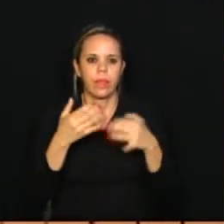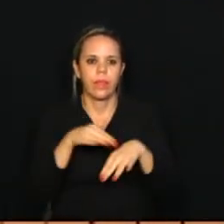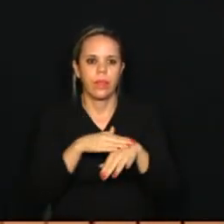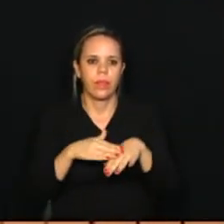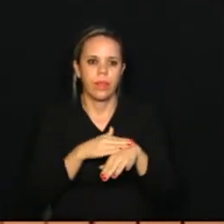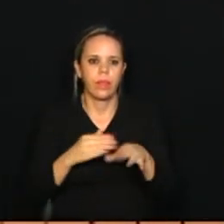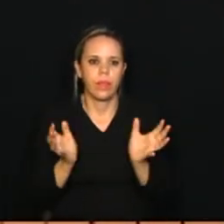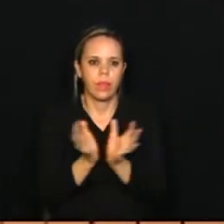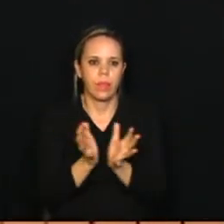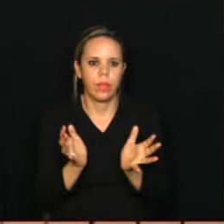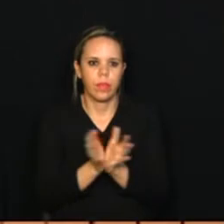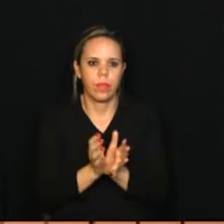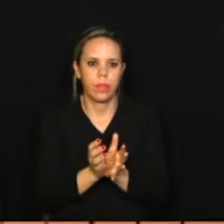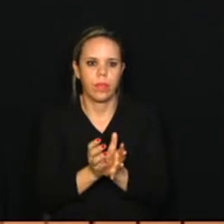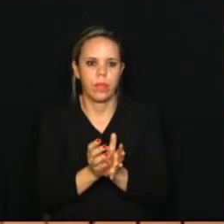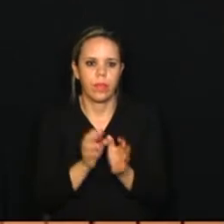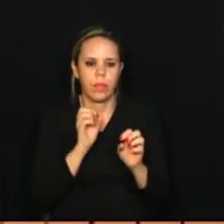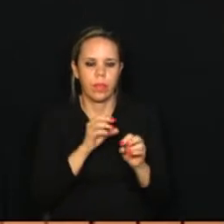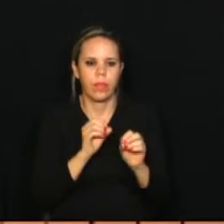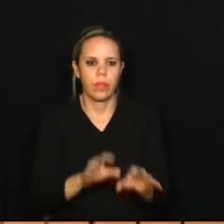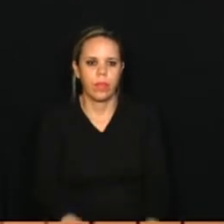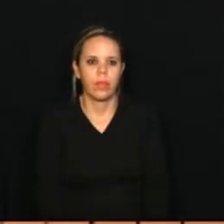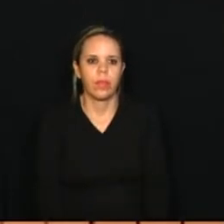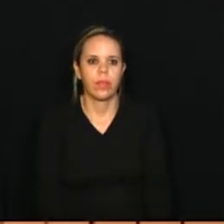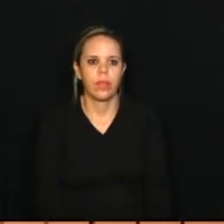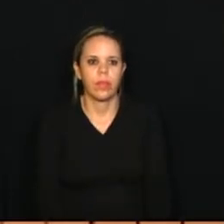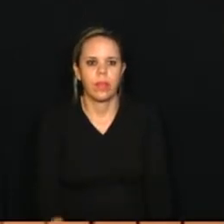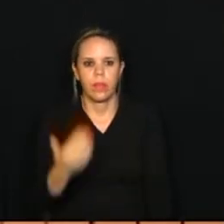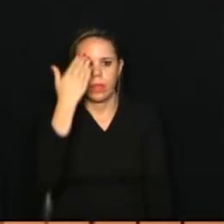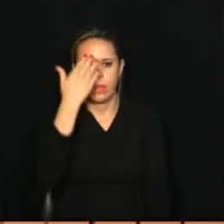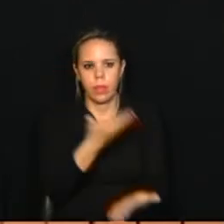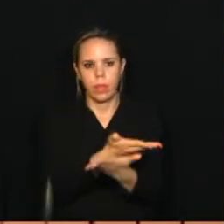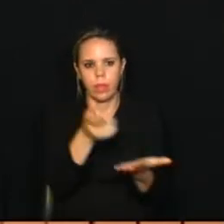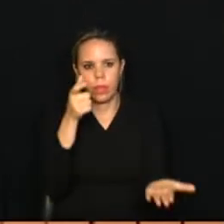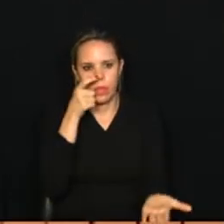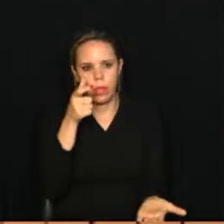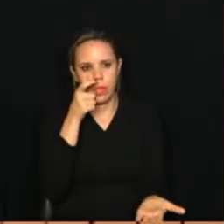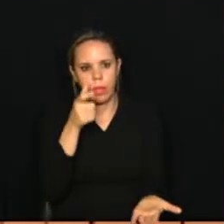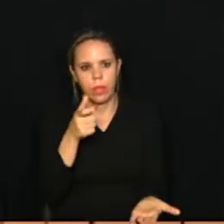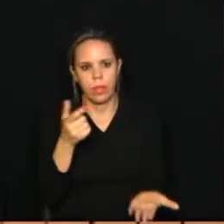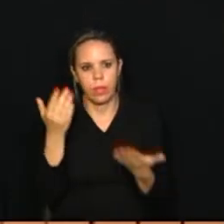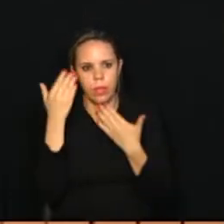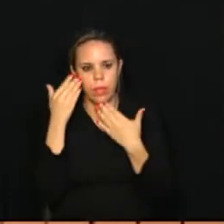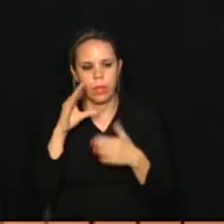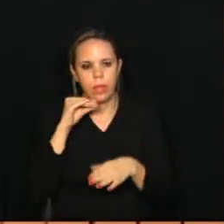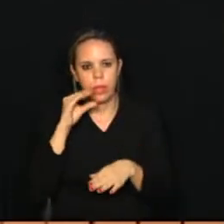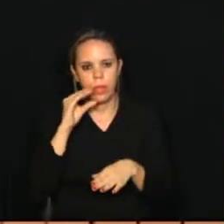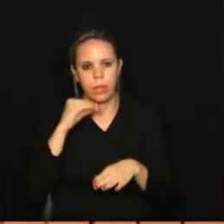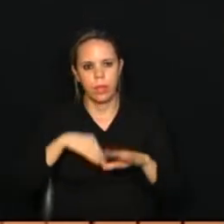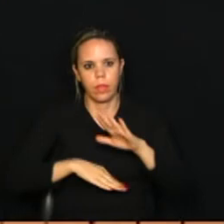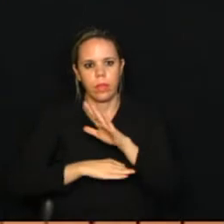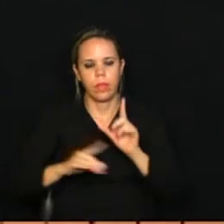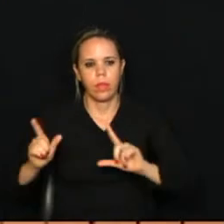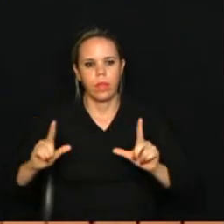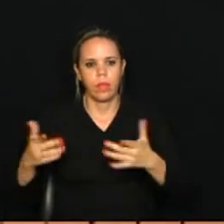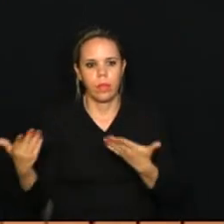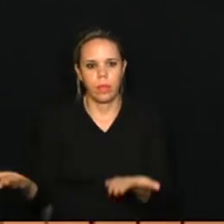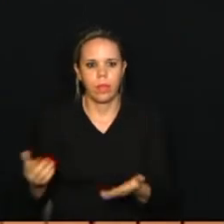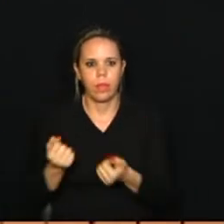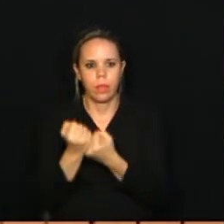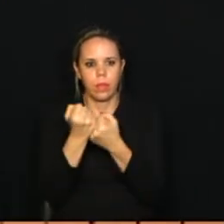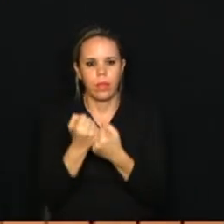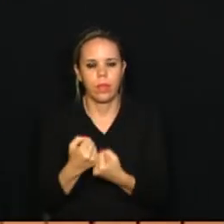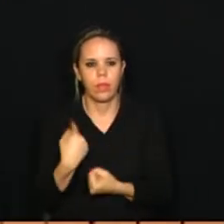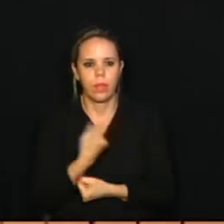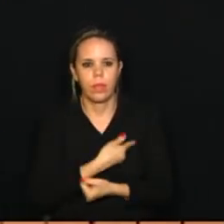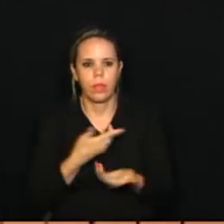nessa comissão sobre educação. Muito obrigada a todos que nos assistem, muito obrigada ao pessoal da TV Câmara que deu todo esse apoio para